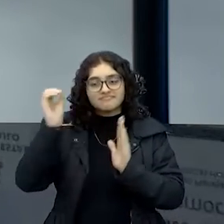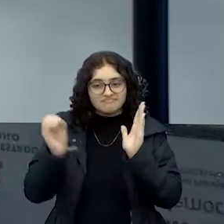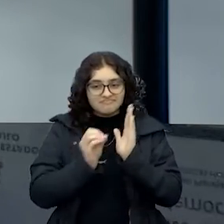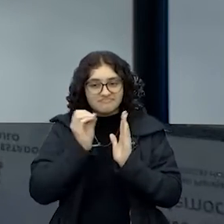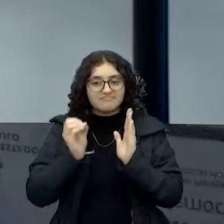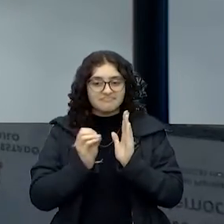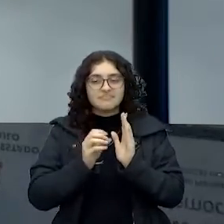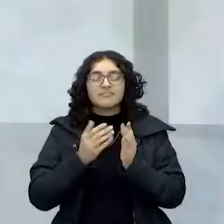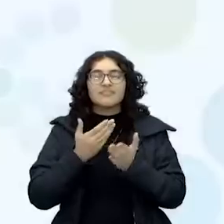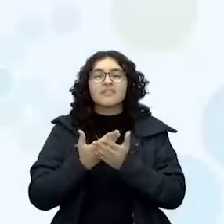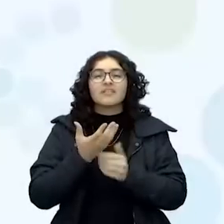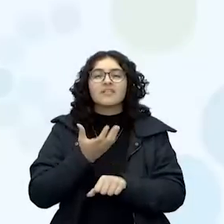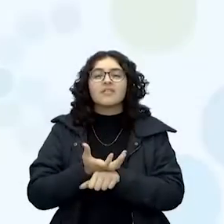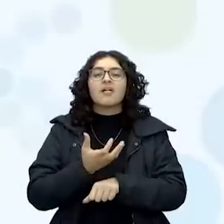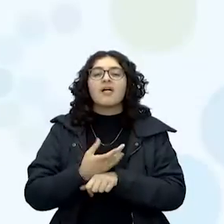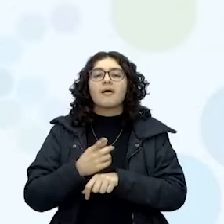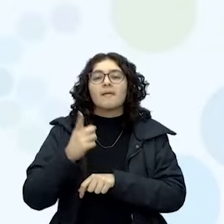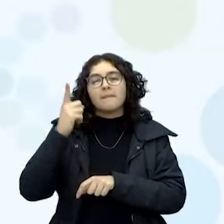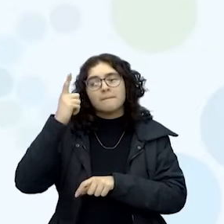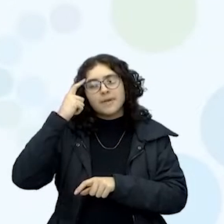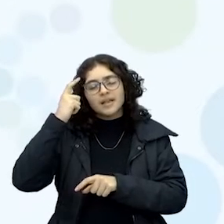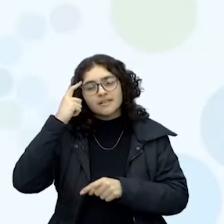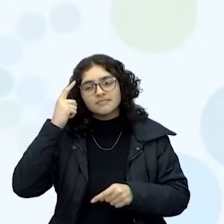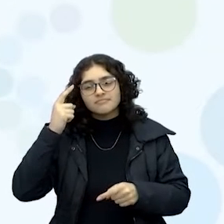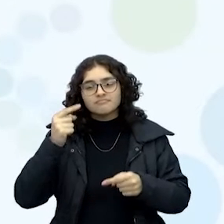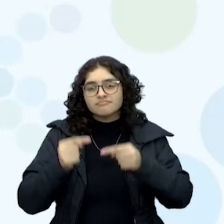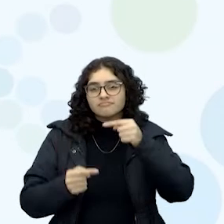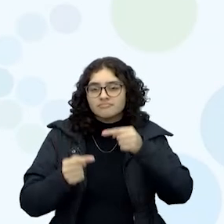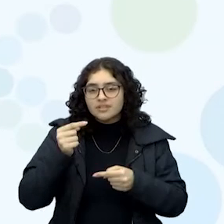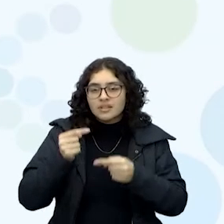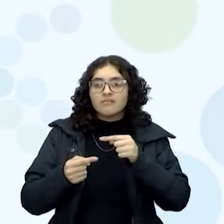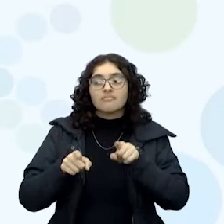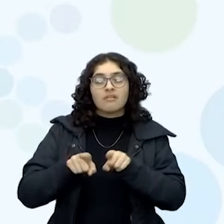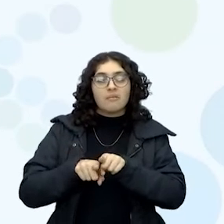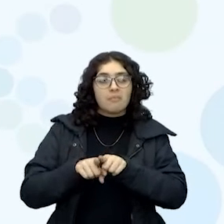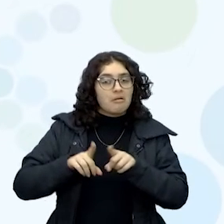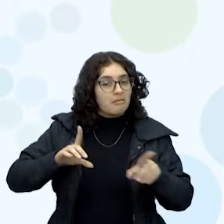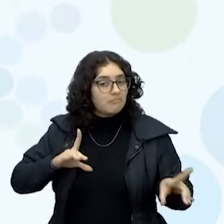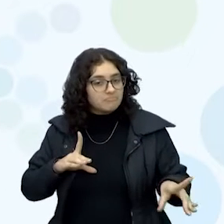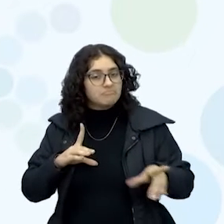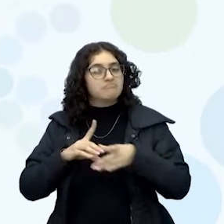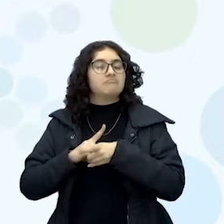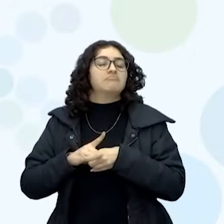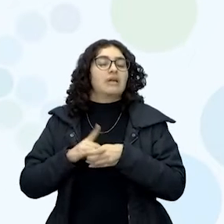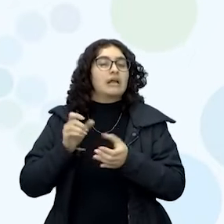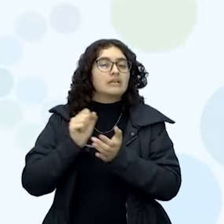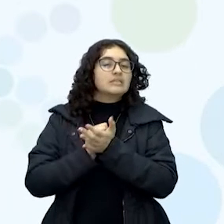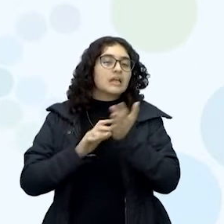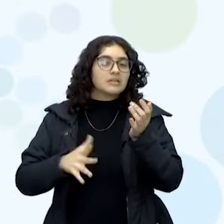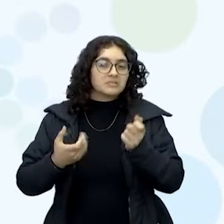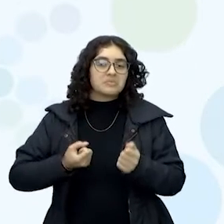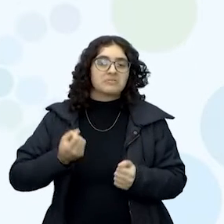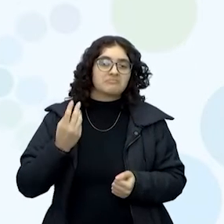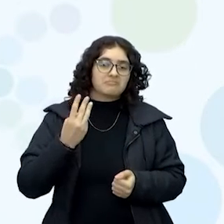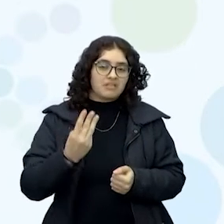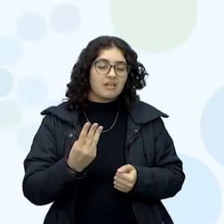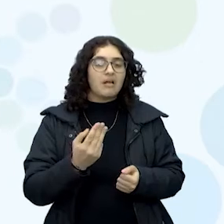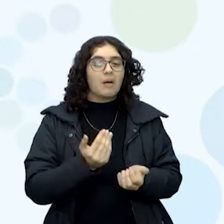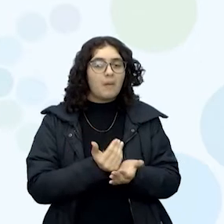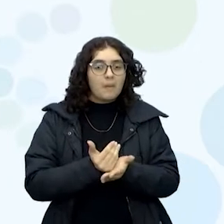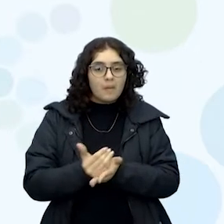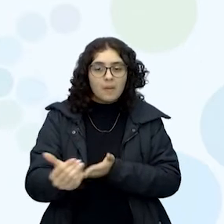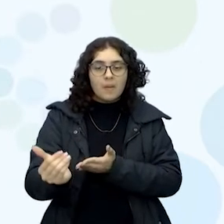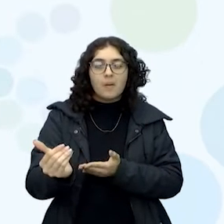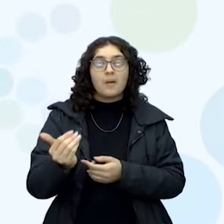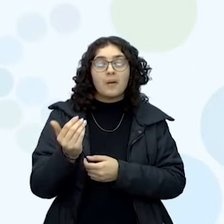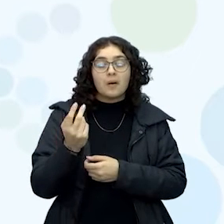componente Pensamento Político e Democracia. Nós estamos na nossa atividade número 3, estamos na nossa